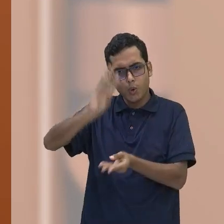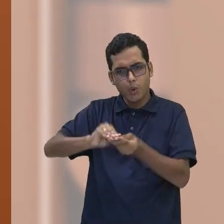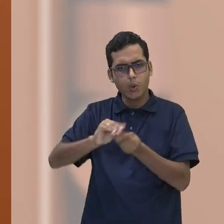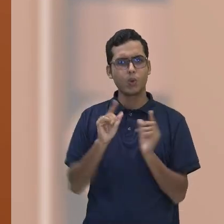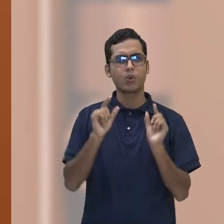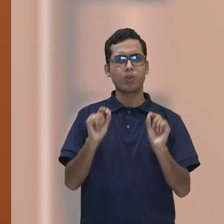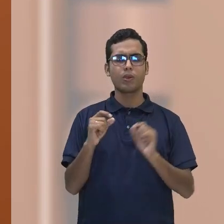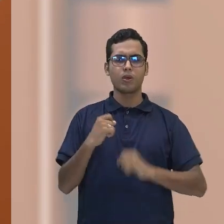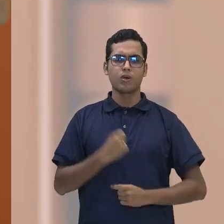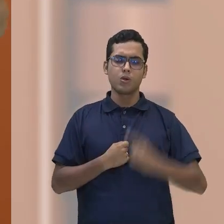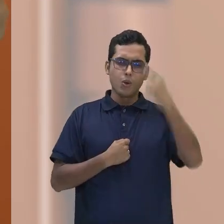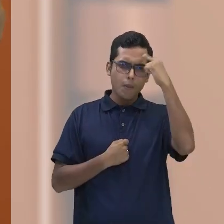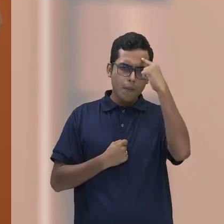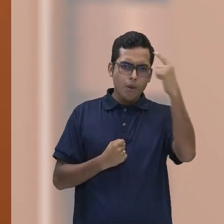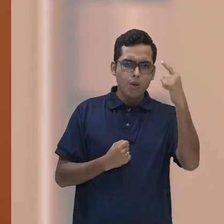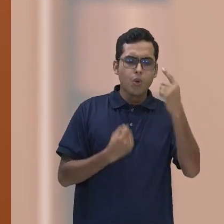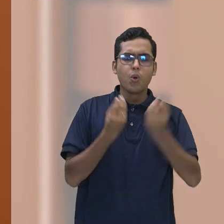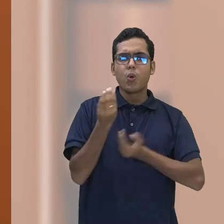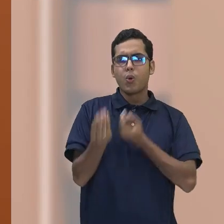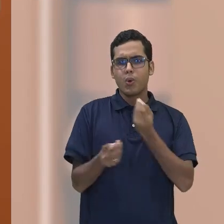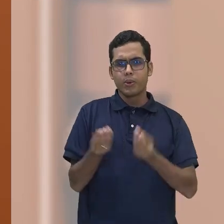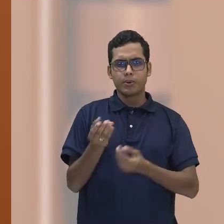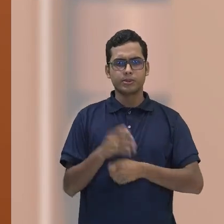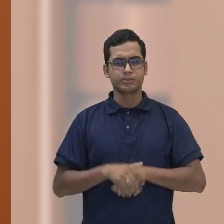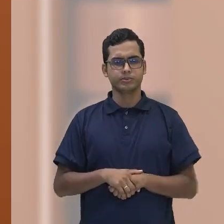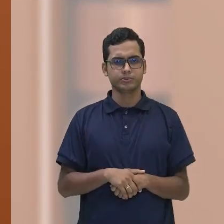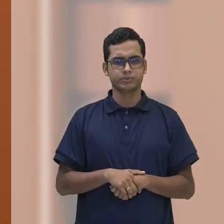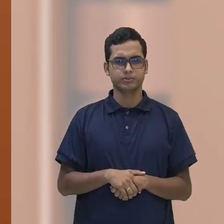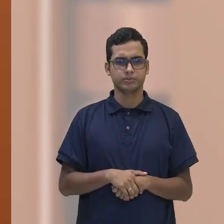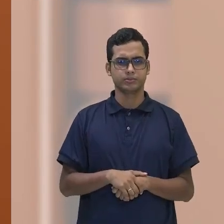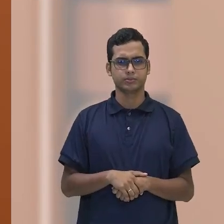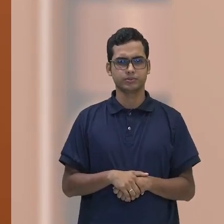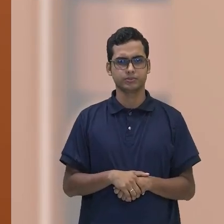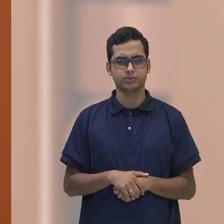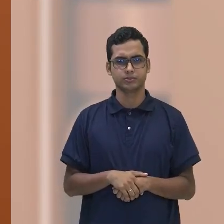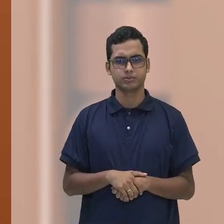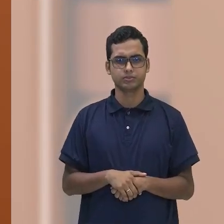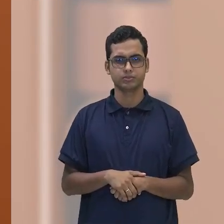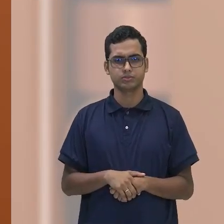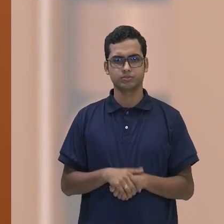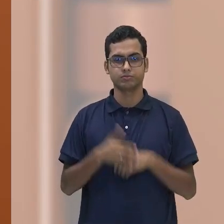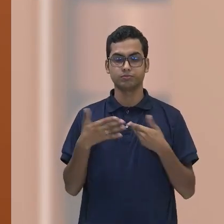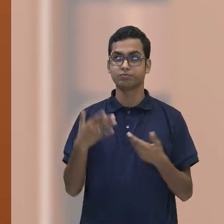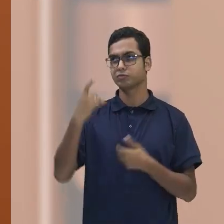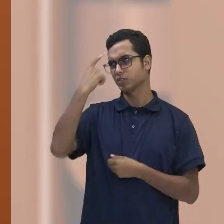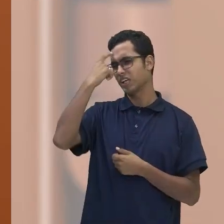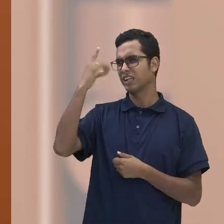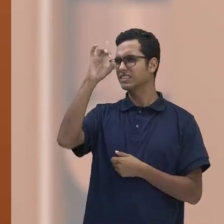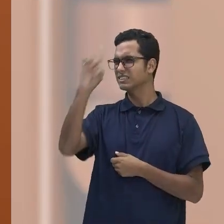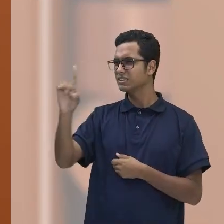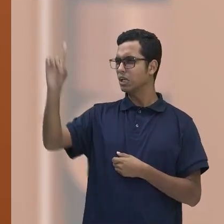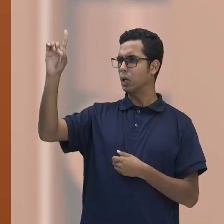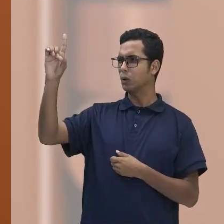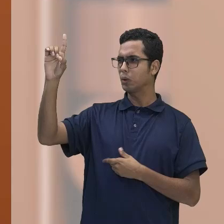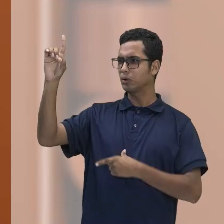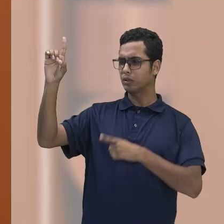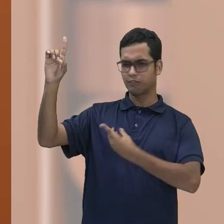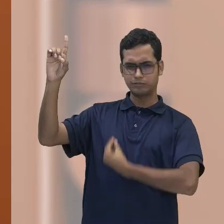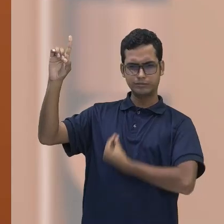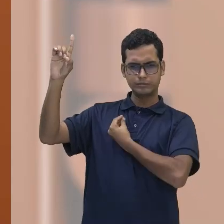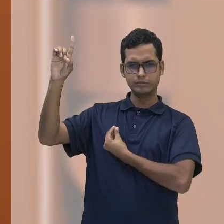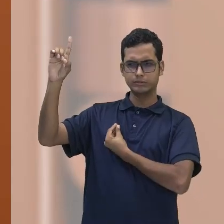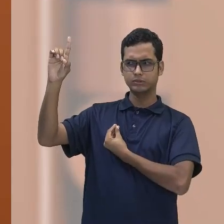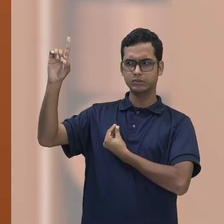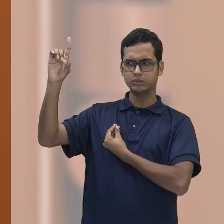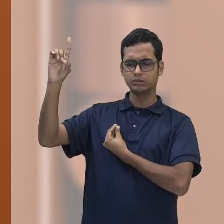a ideia, vejam só, a ideia de Deus está morta. Por isso que ele fala sobre a